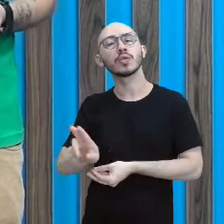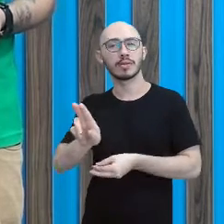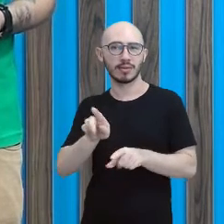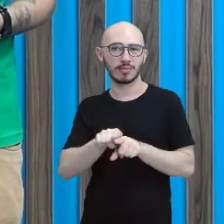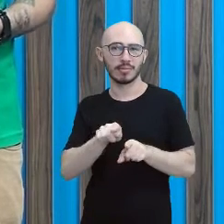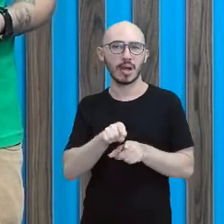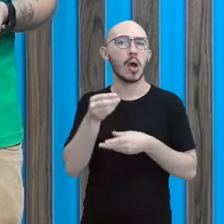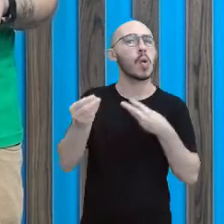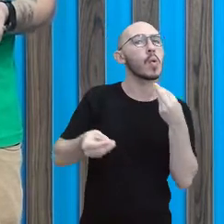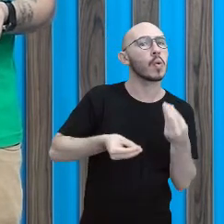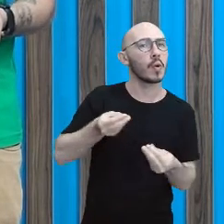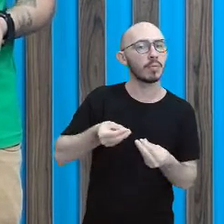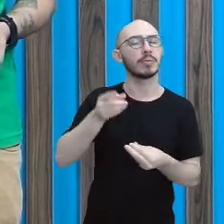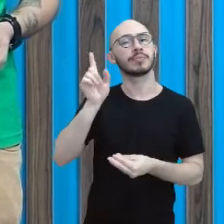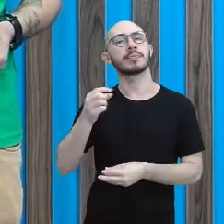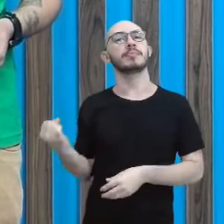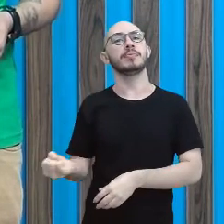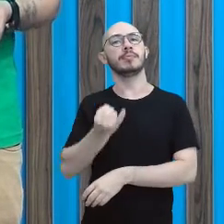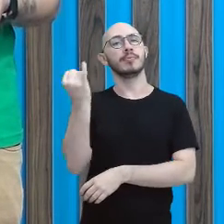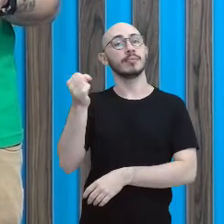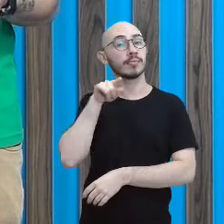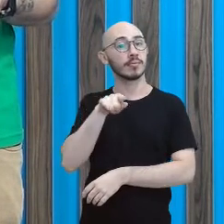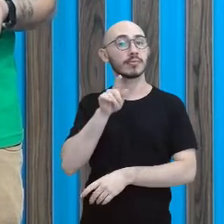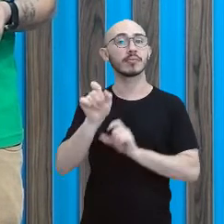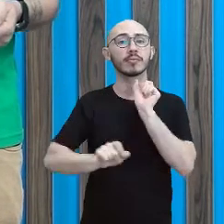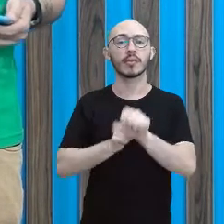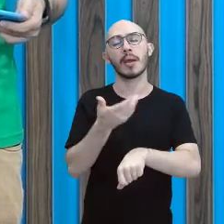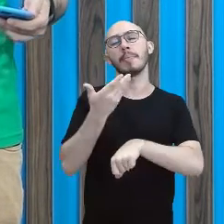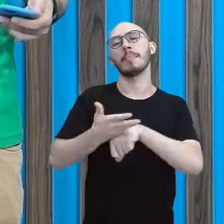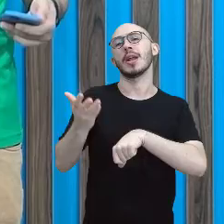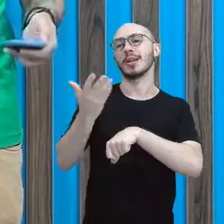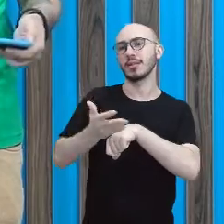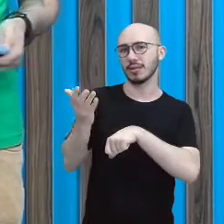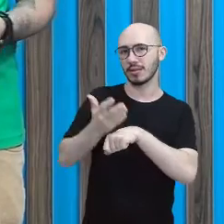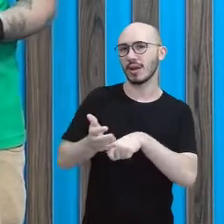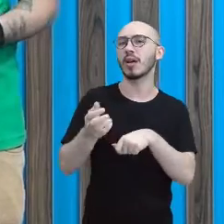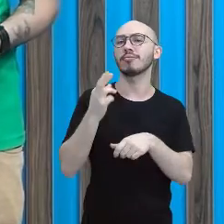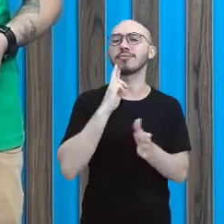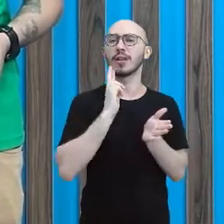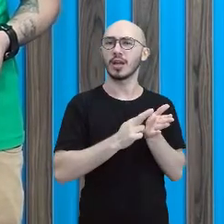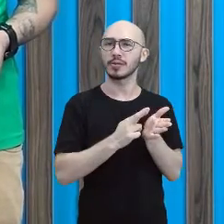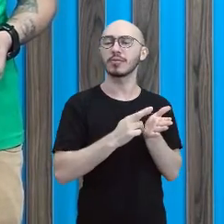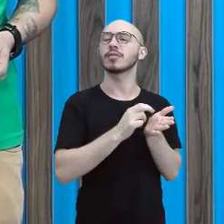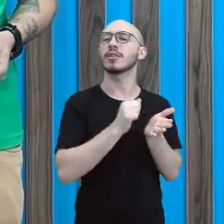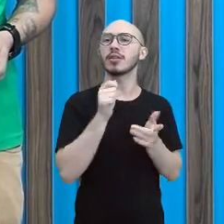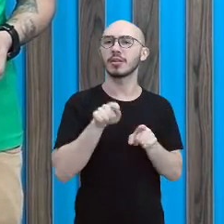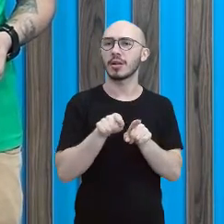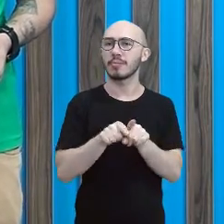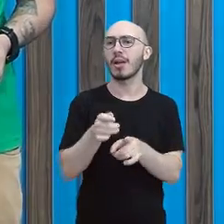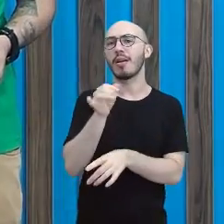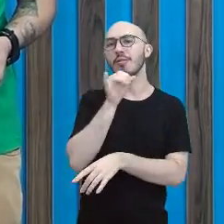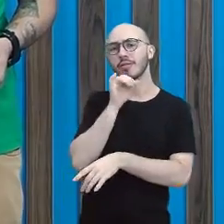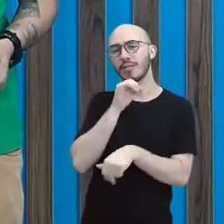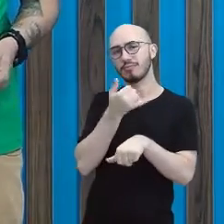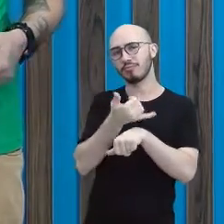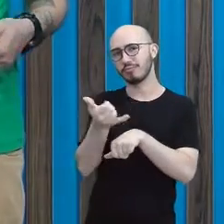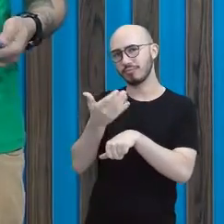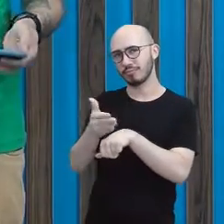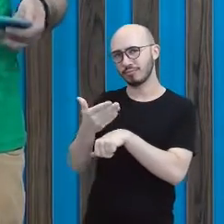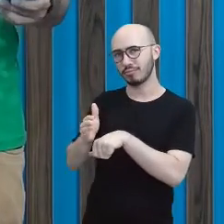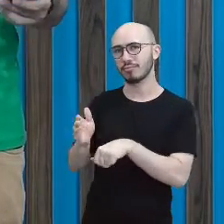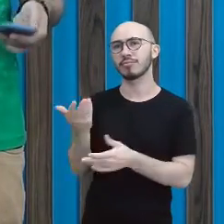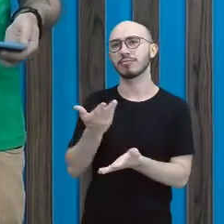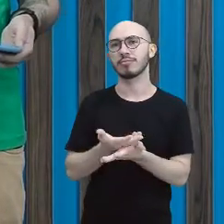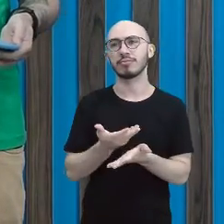essas manipulações é importante você praticar, você refazer aqui os exemplos que nós trouxemos em aula, tá bom?